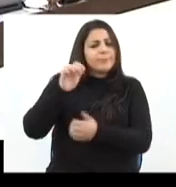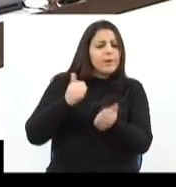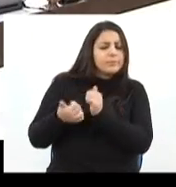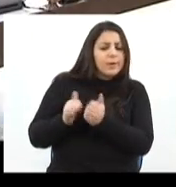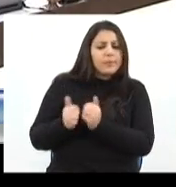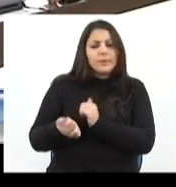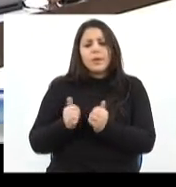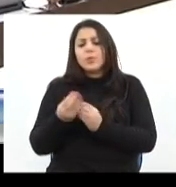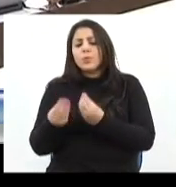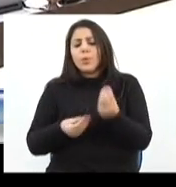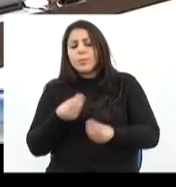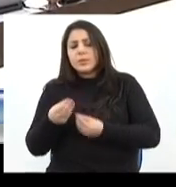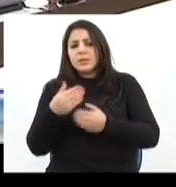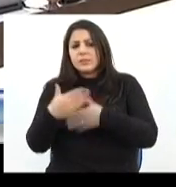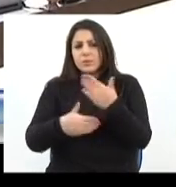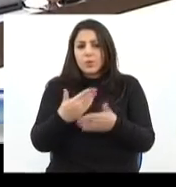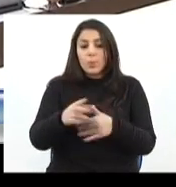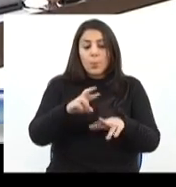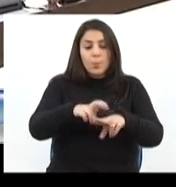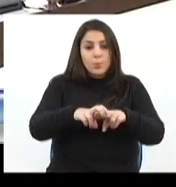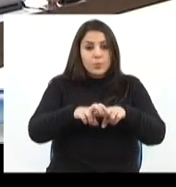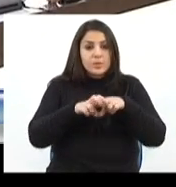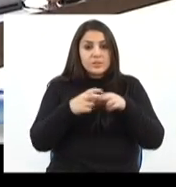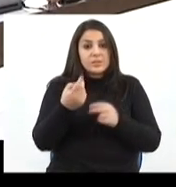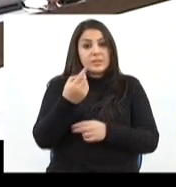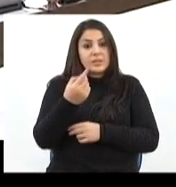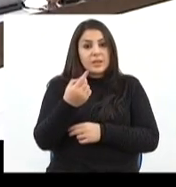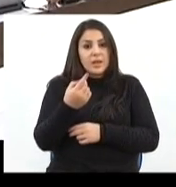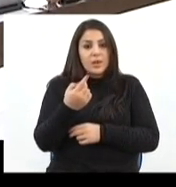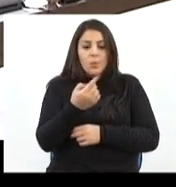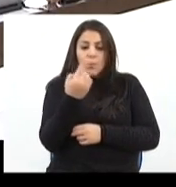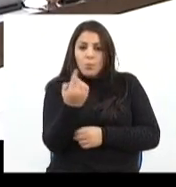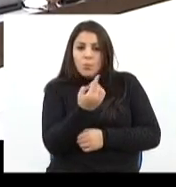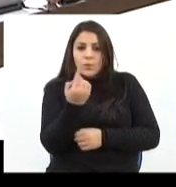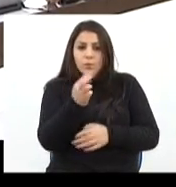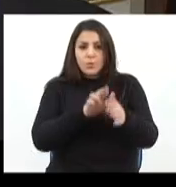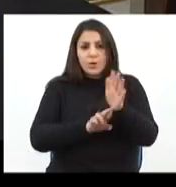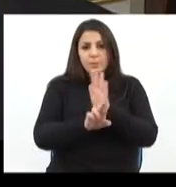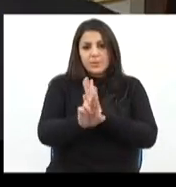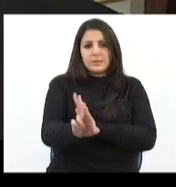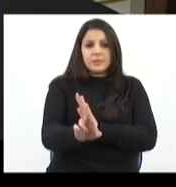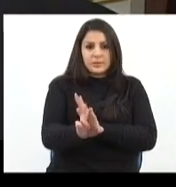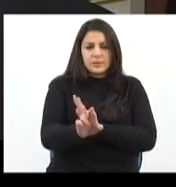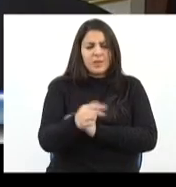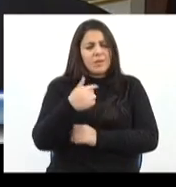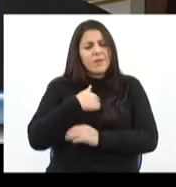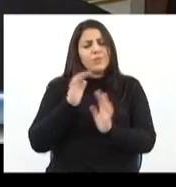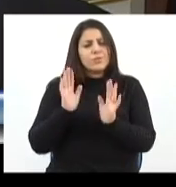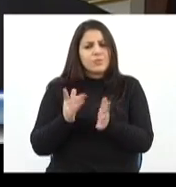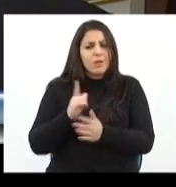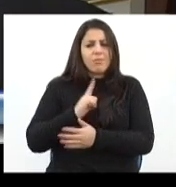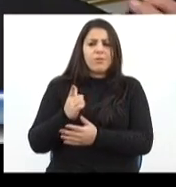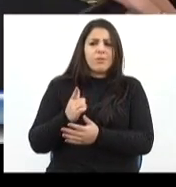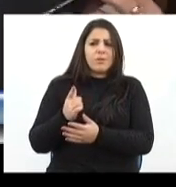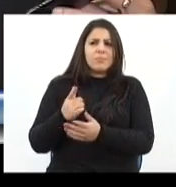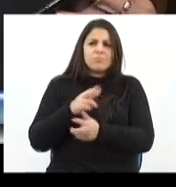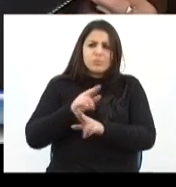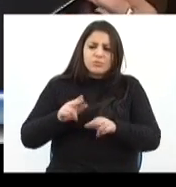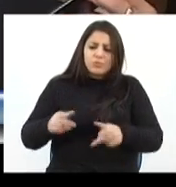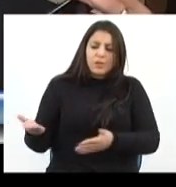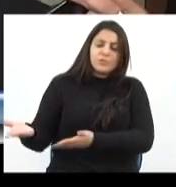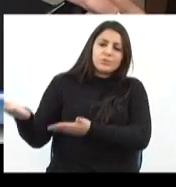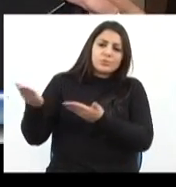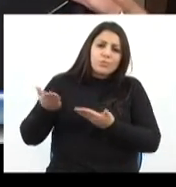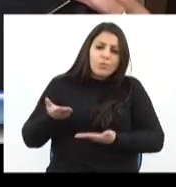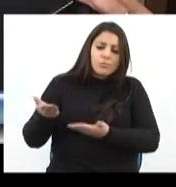Por isso, ele deve ser o único representante da sigla na Casa do Povo. Eu já recebi vários convites, quase de todos